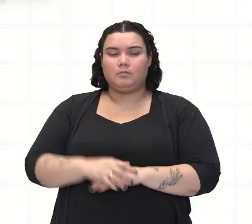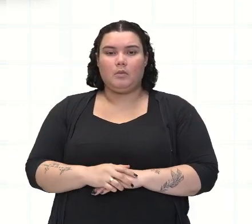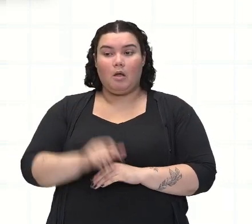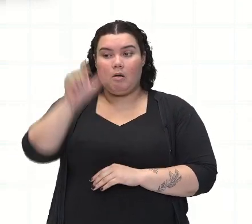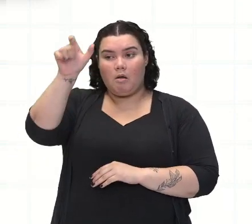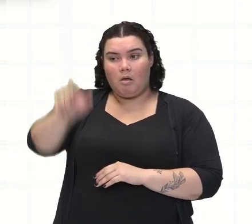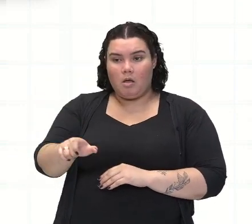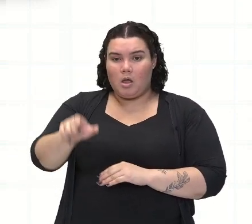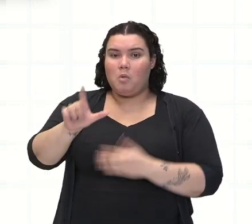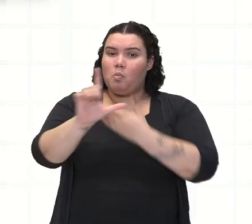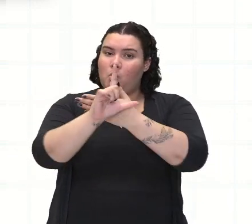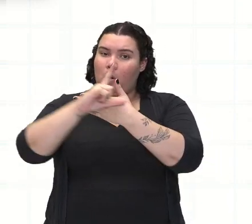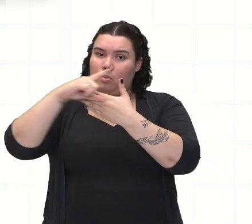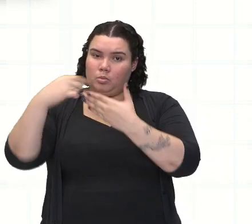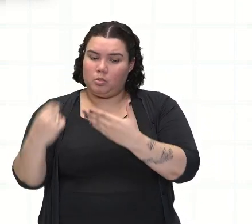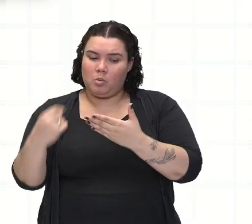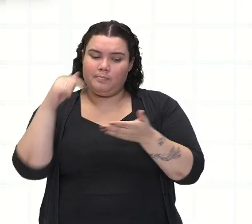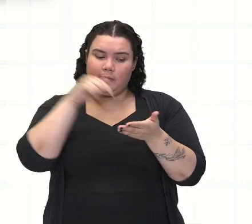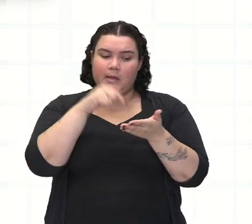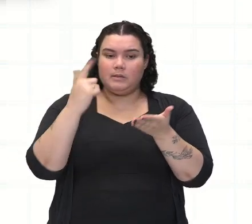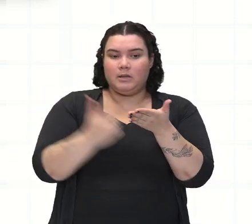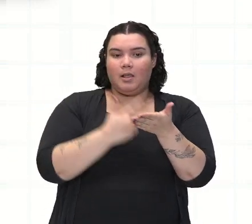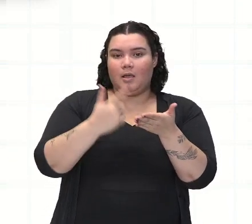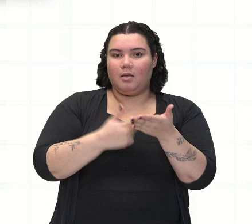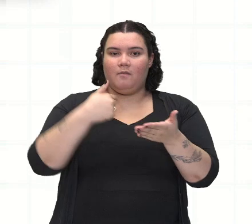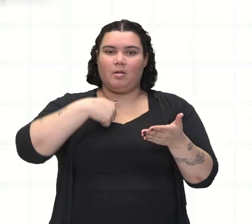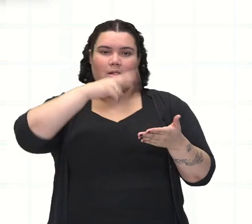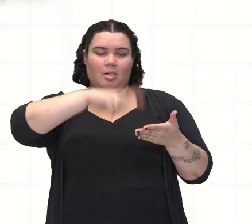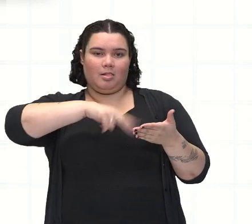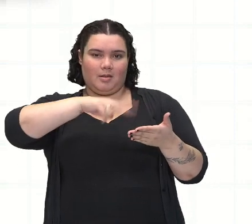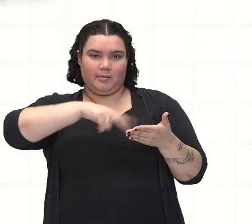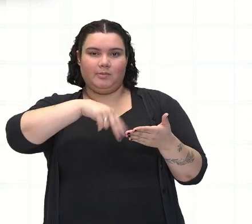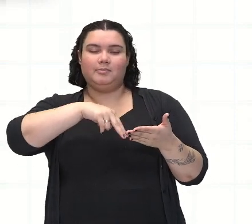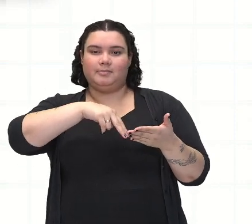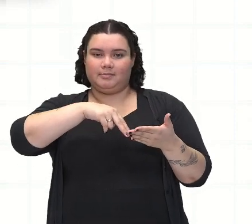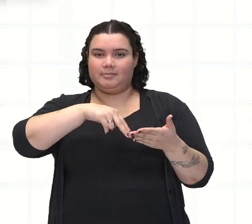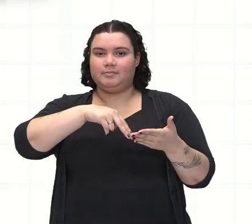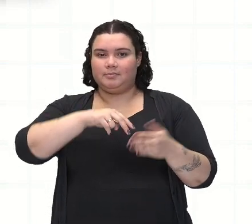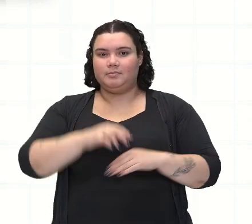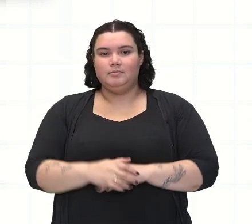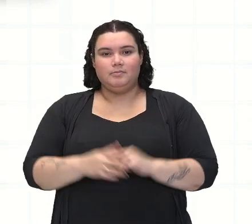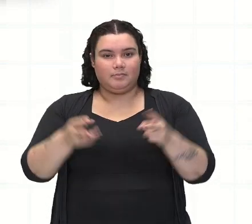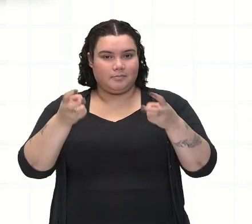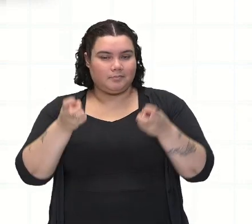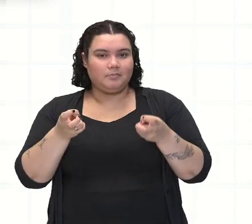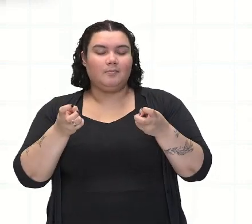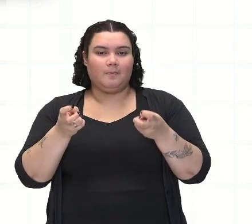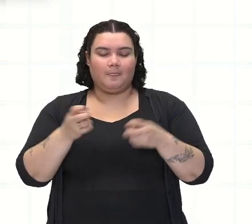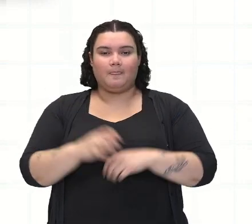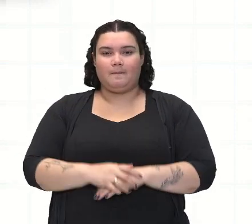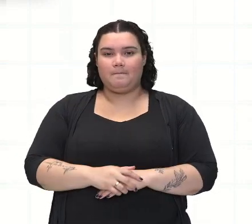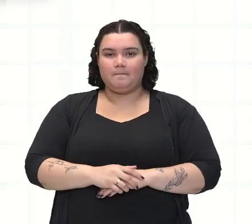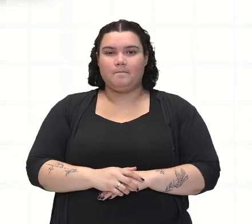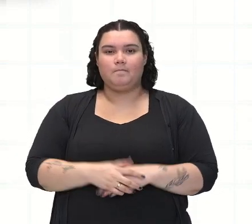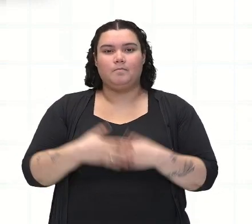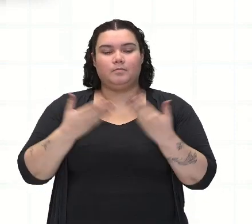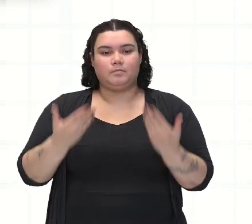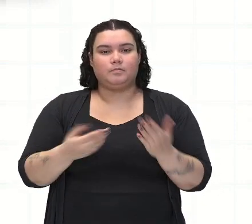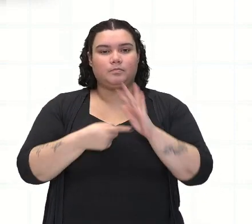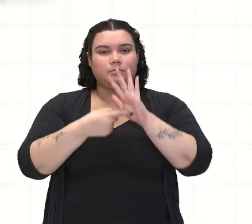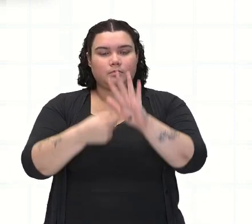autor cujo livro estou lendo. Certinho, turma? Então, trazendo